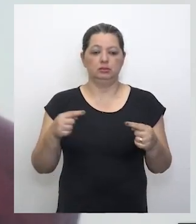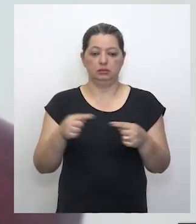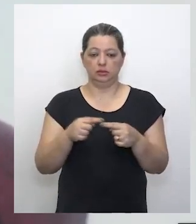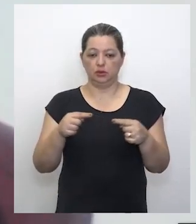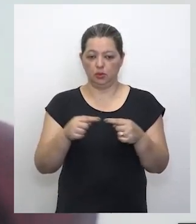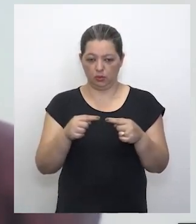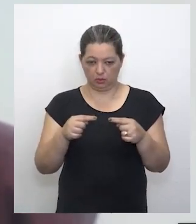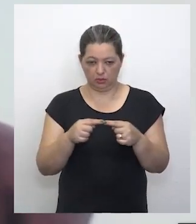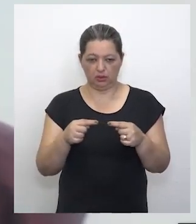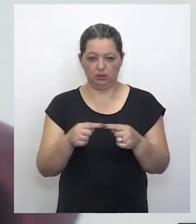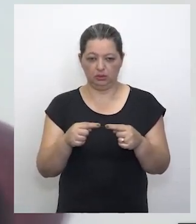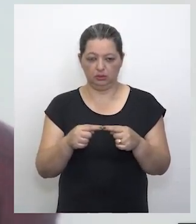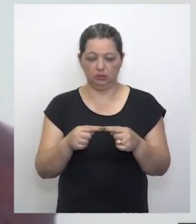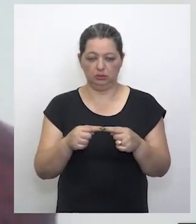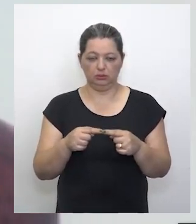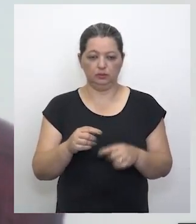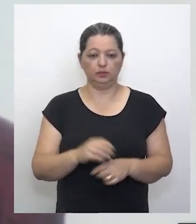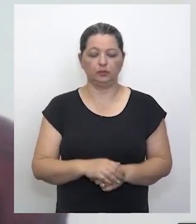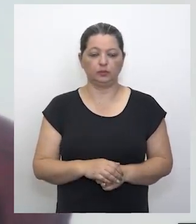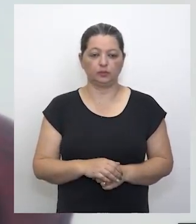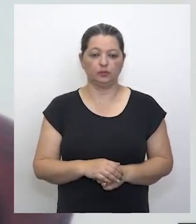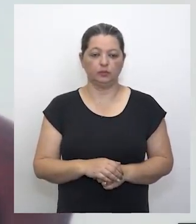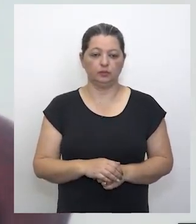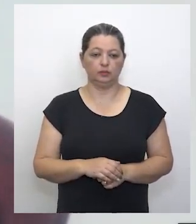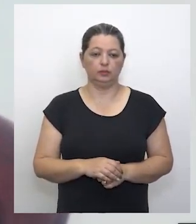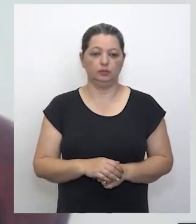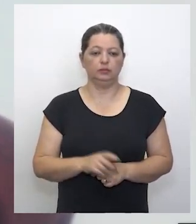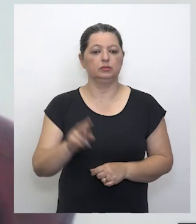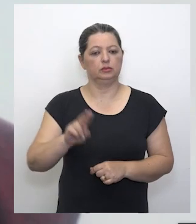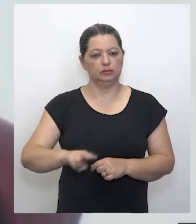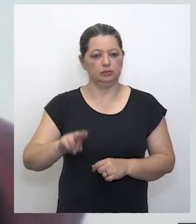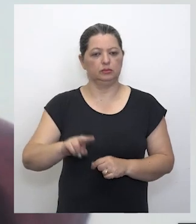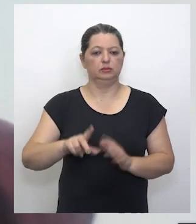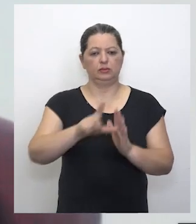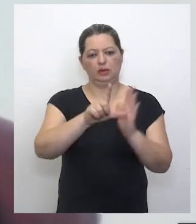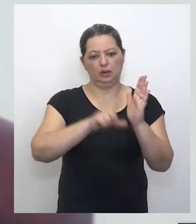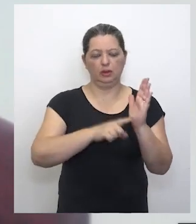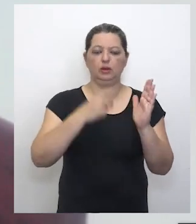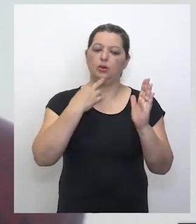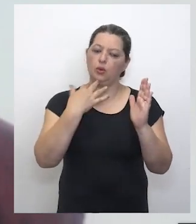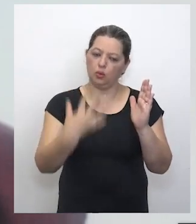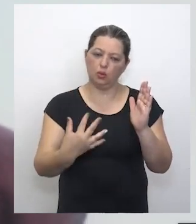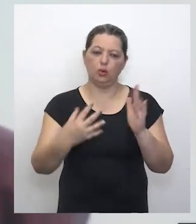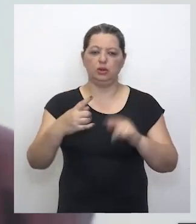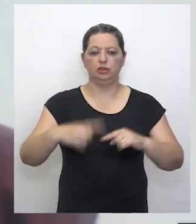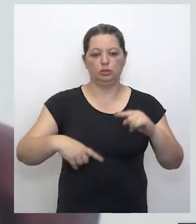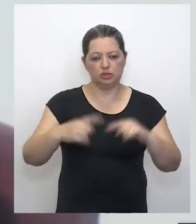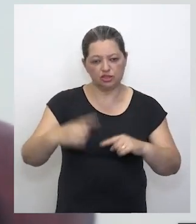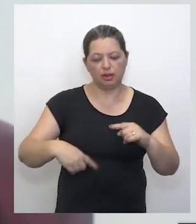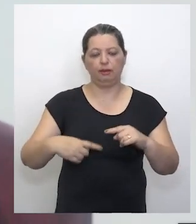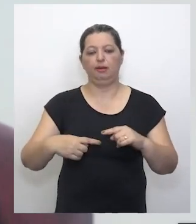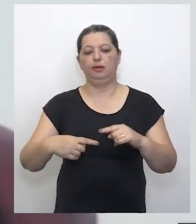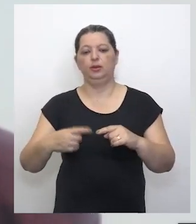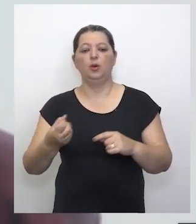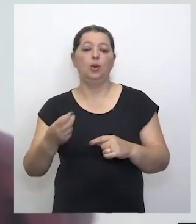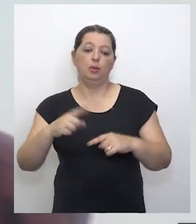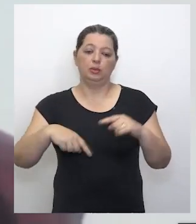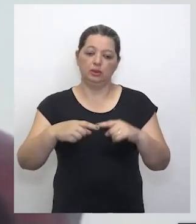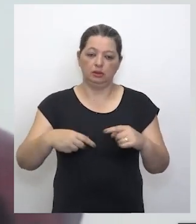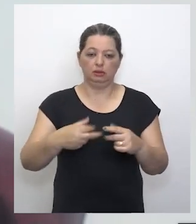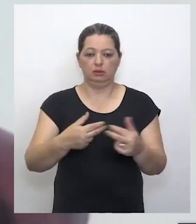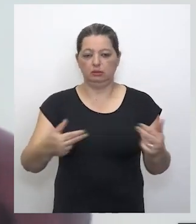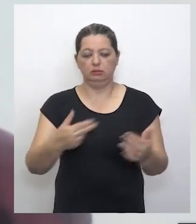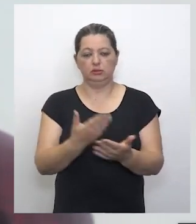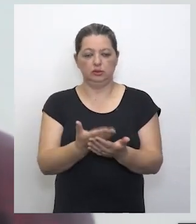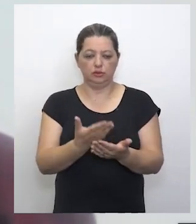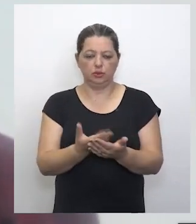falaram, que aí a gente pode utilizar listas de cores, listas de objetos, listas de materiais escolares, listas de nomes